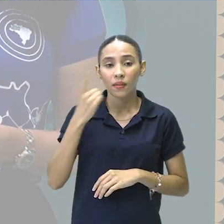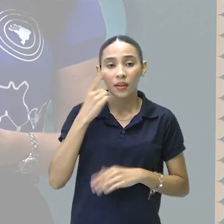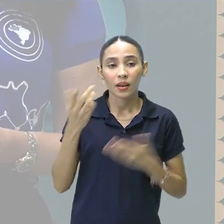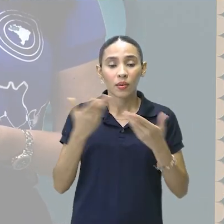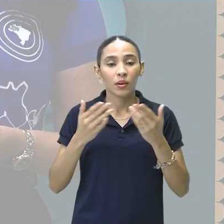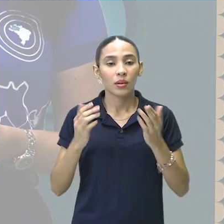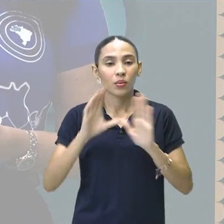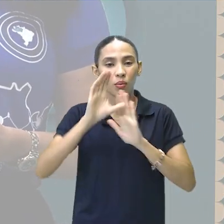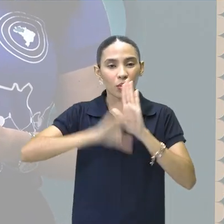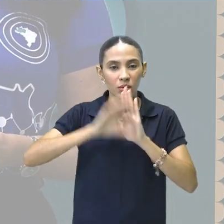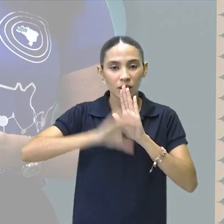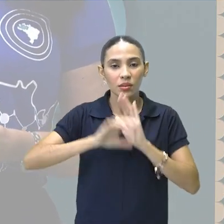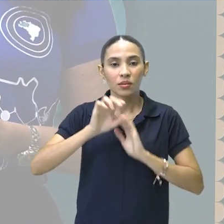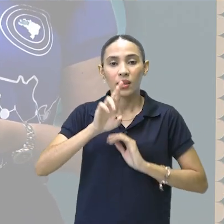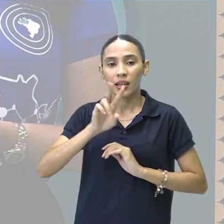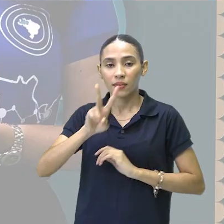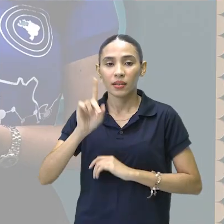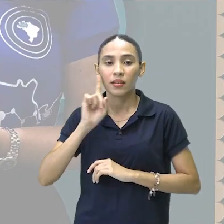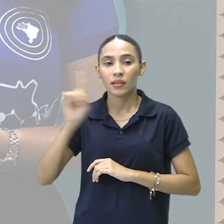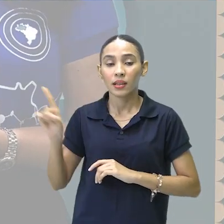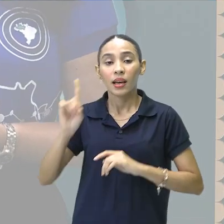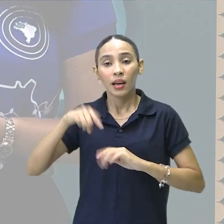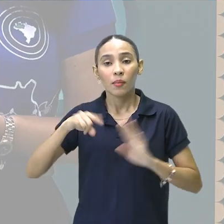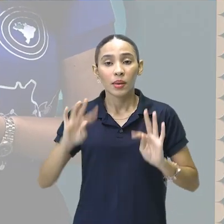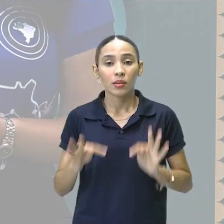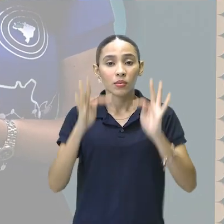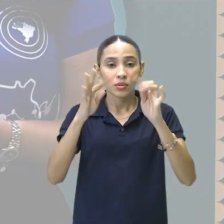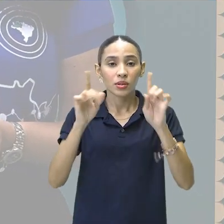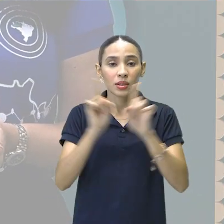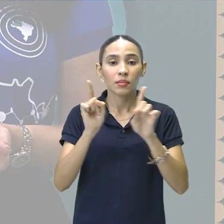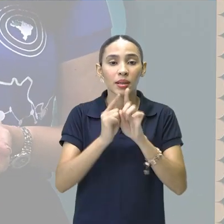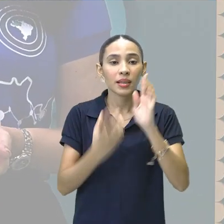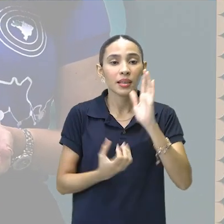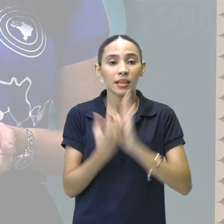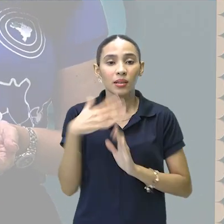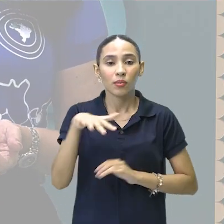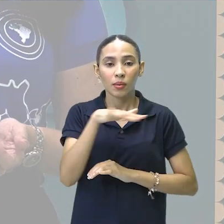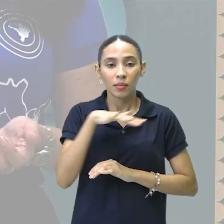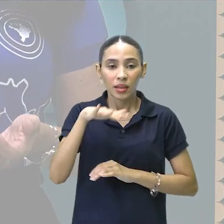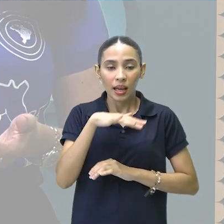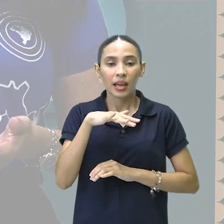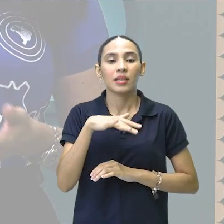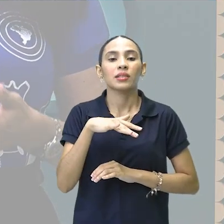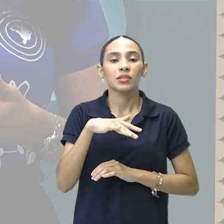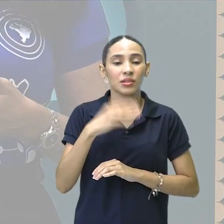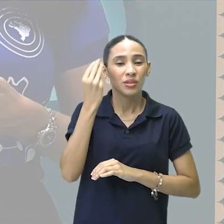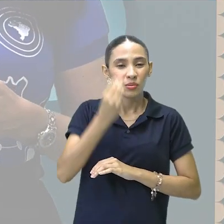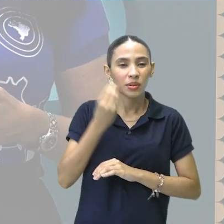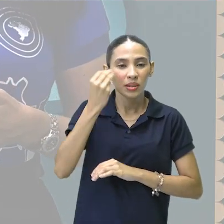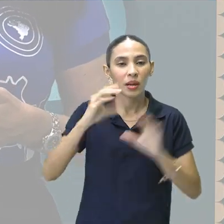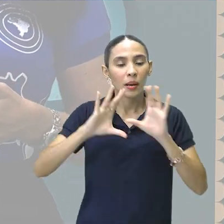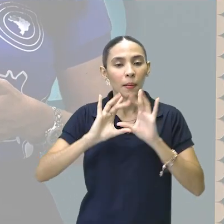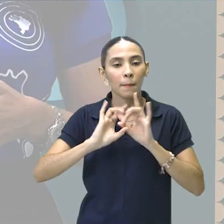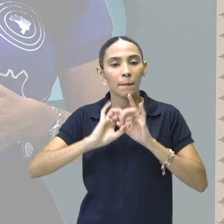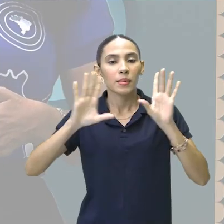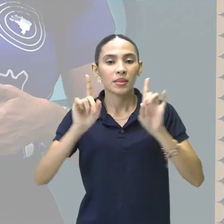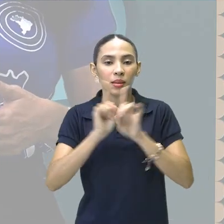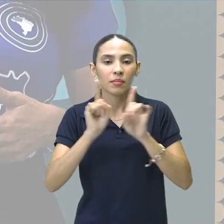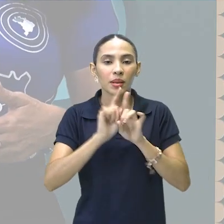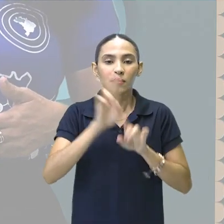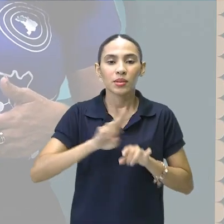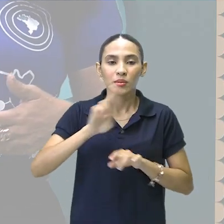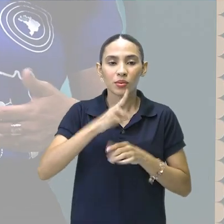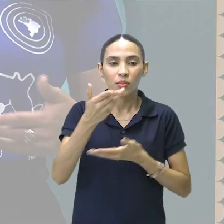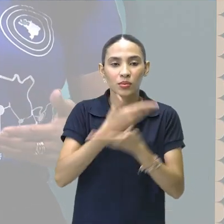conceituar realidade virtual, que é uma tecnologia que cria um ambiente simulado, permitindo que os usuários interajam